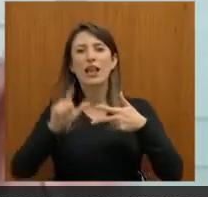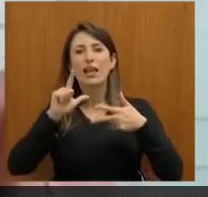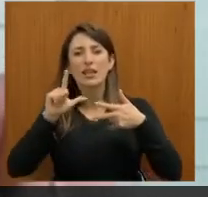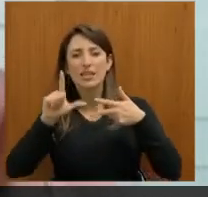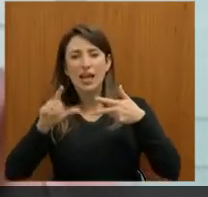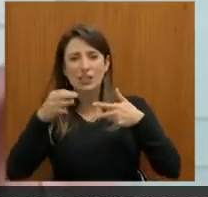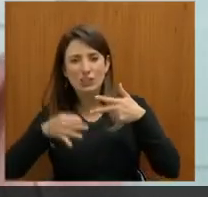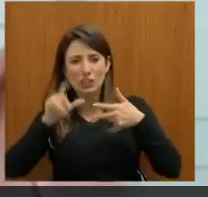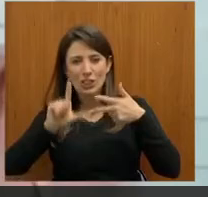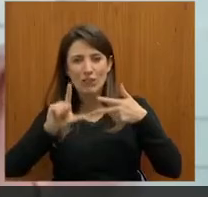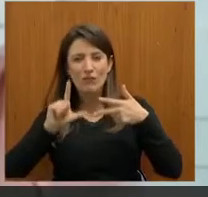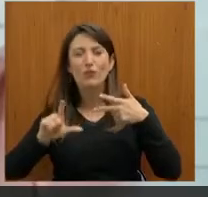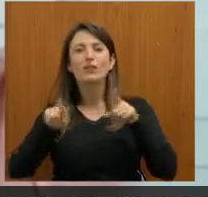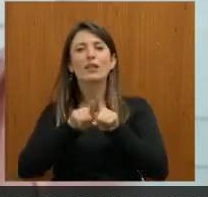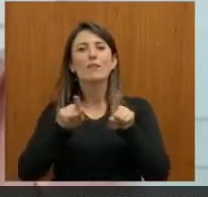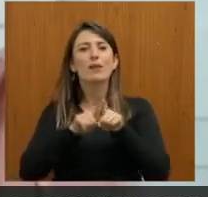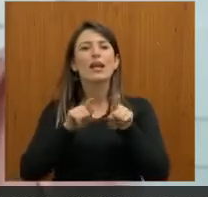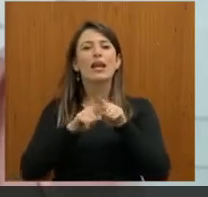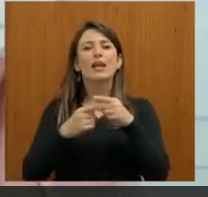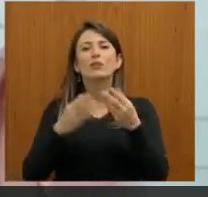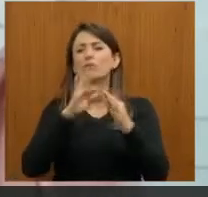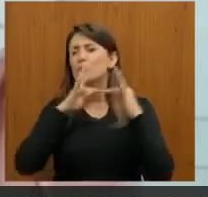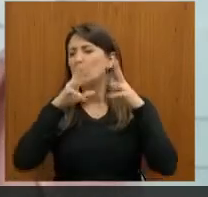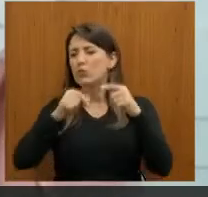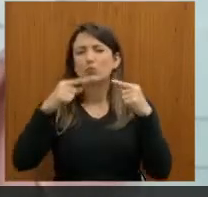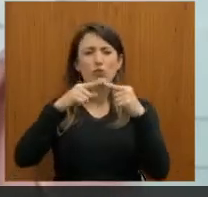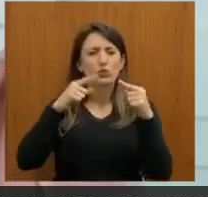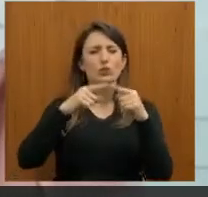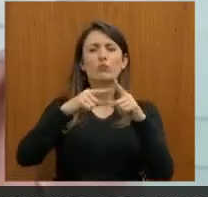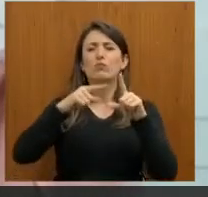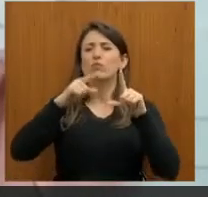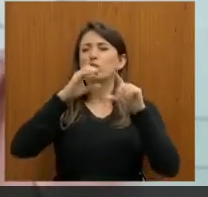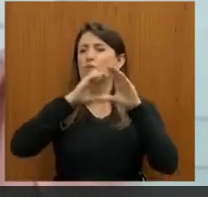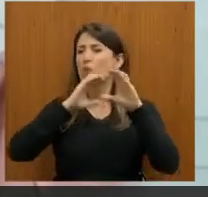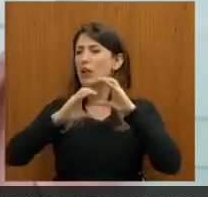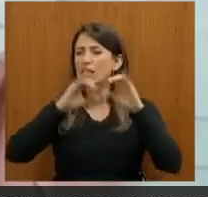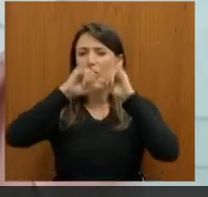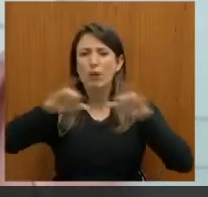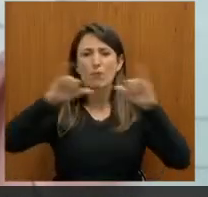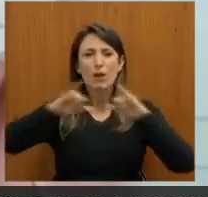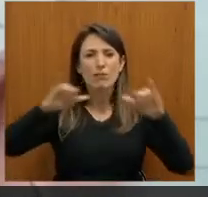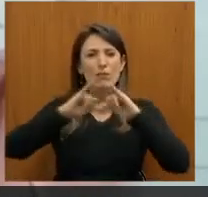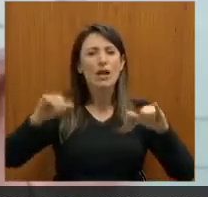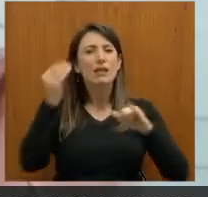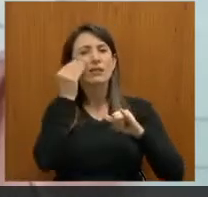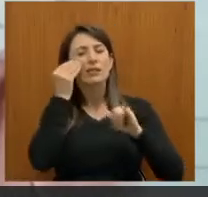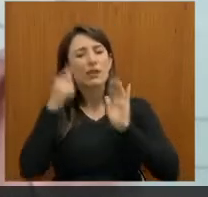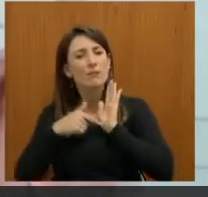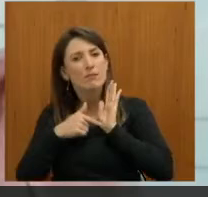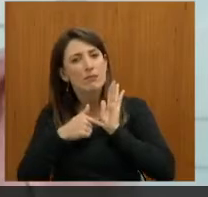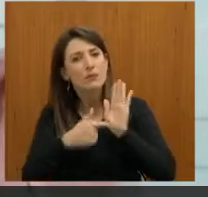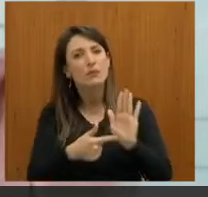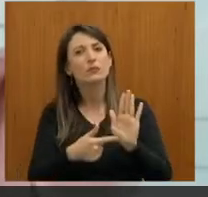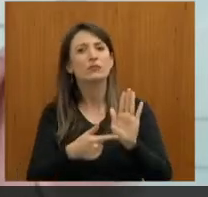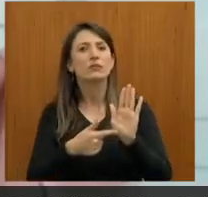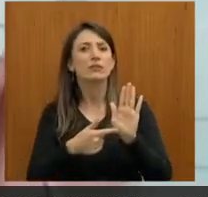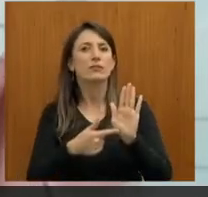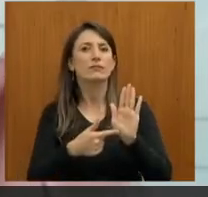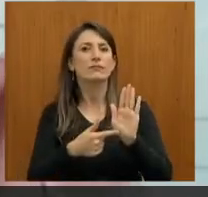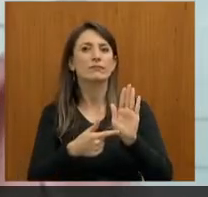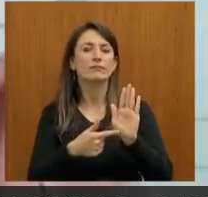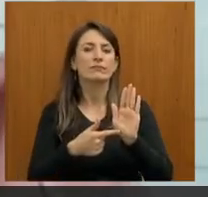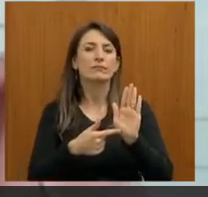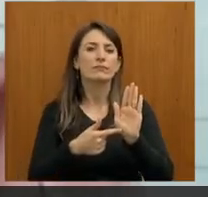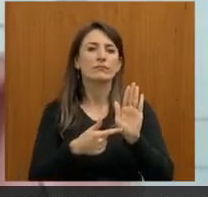os meios de comunicação nós possamos mostrar as mulheres Quais são os verdadeiros luz a